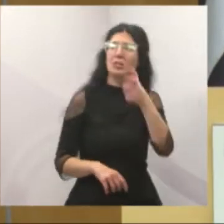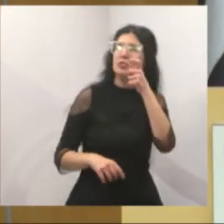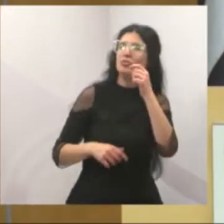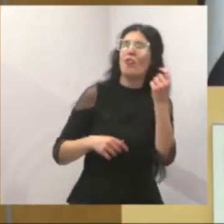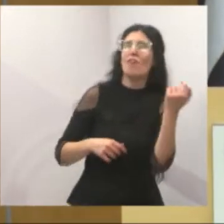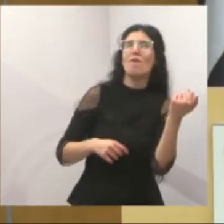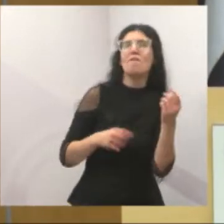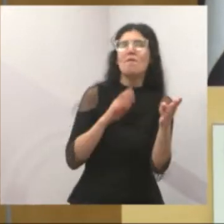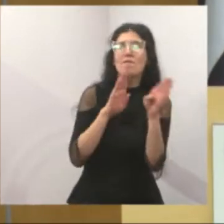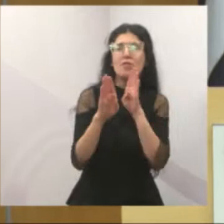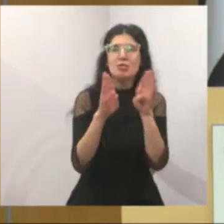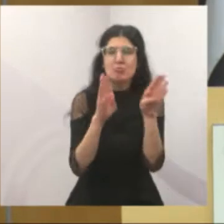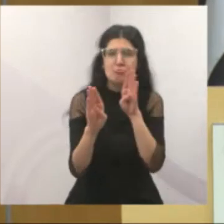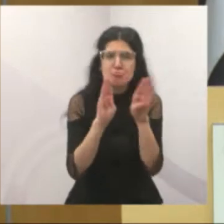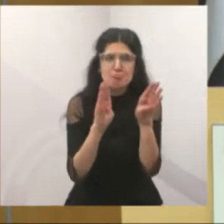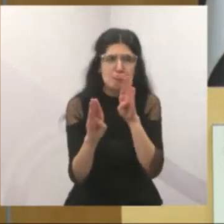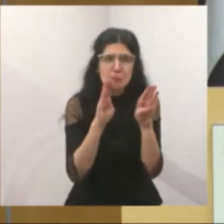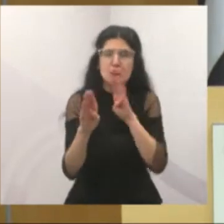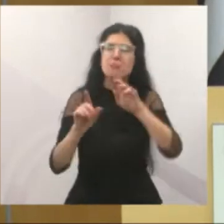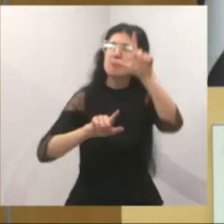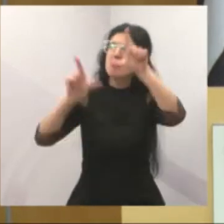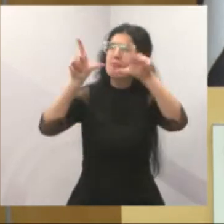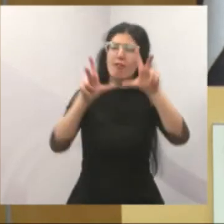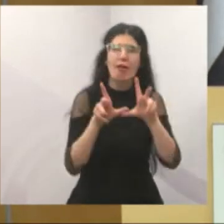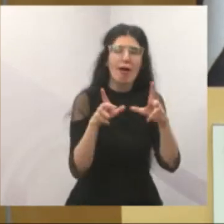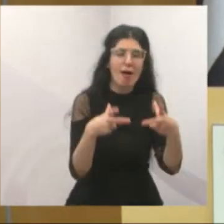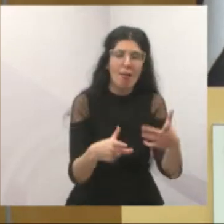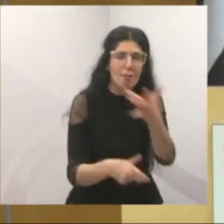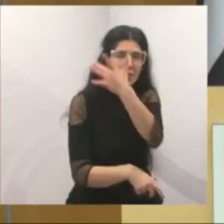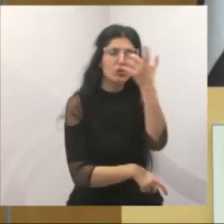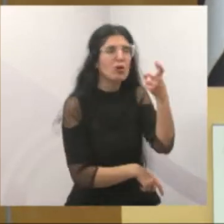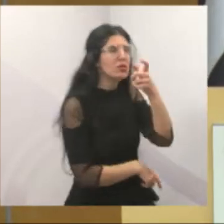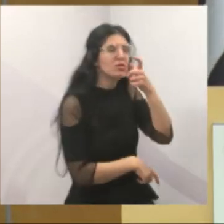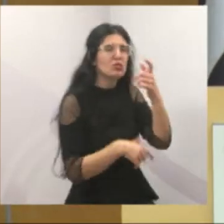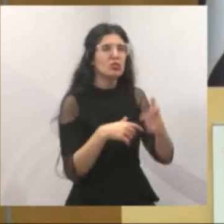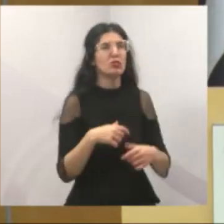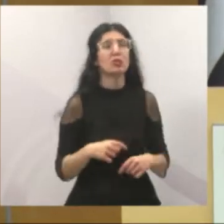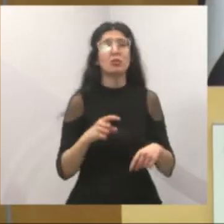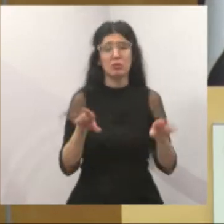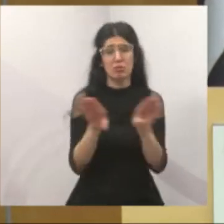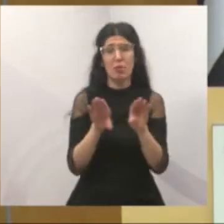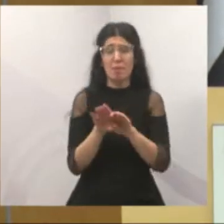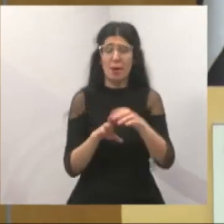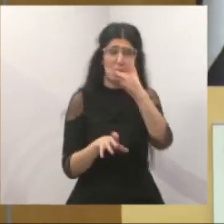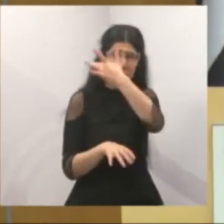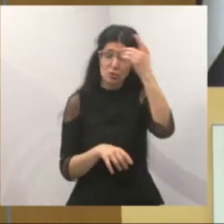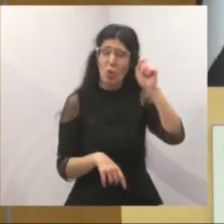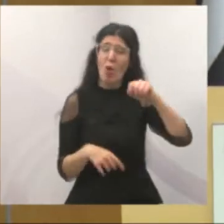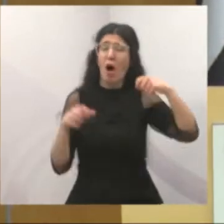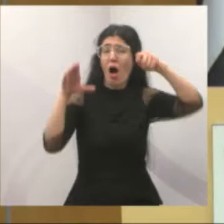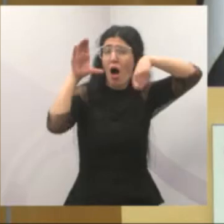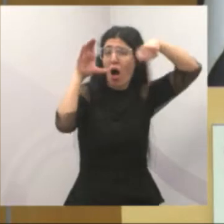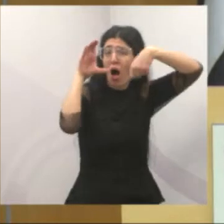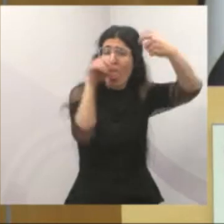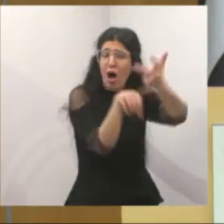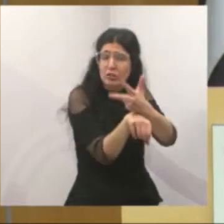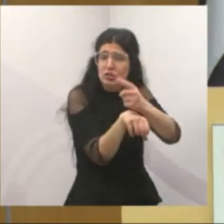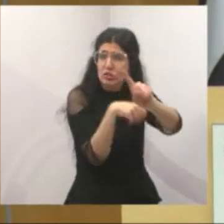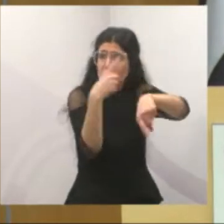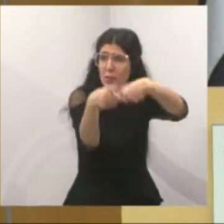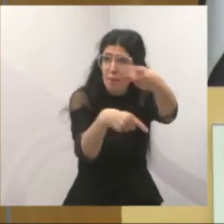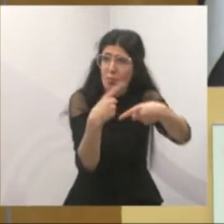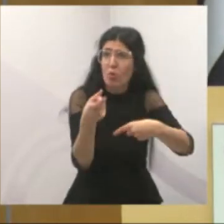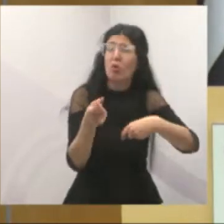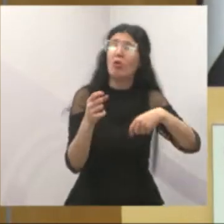Facebook, pela TV Câmara, e também o público que depois vai ver o reprise dessa sessão de